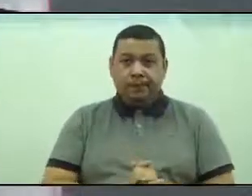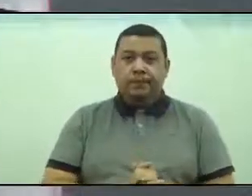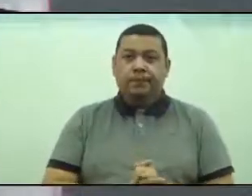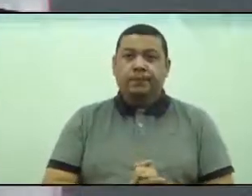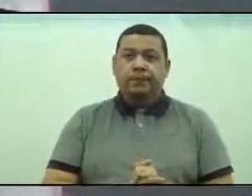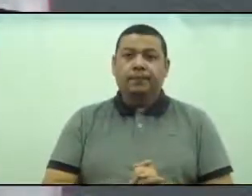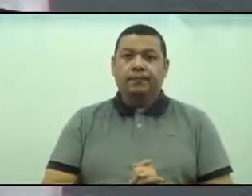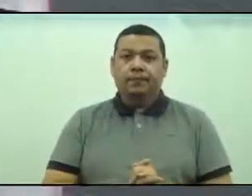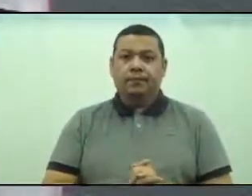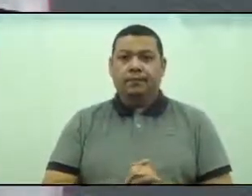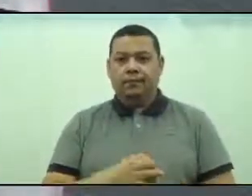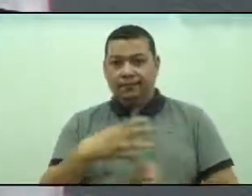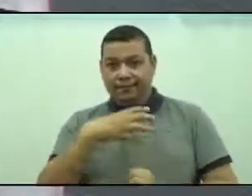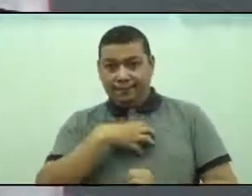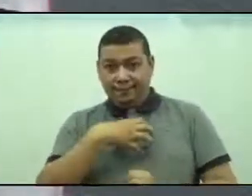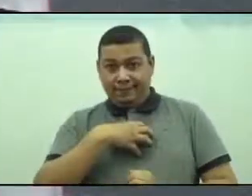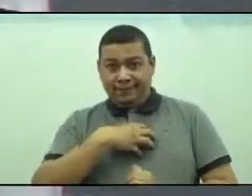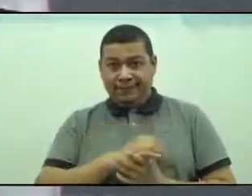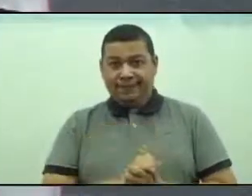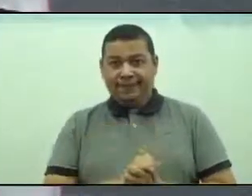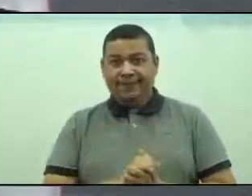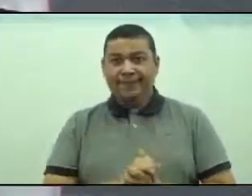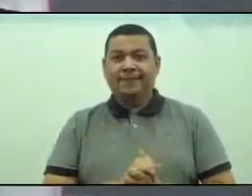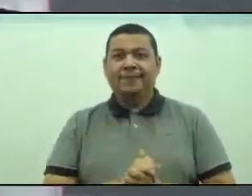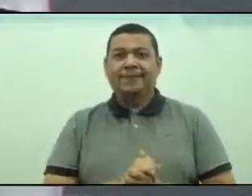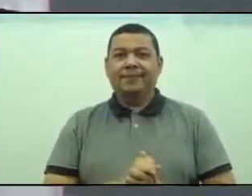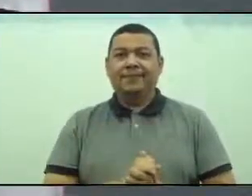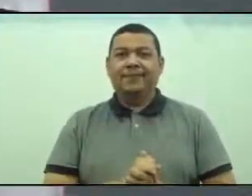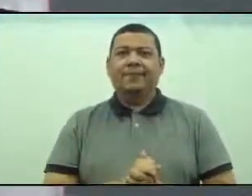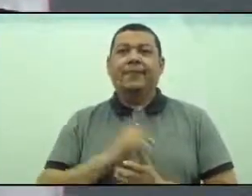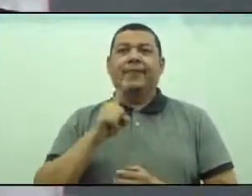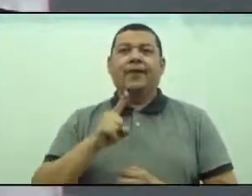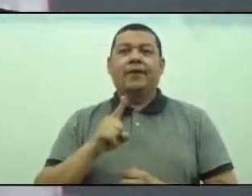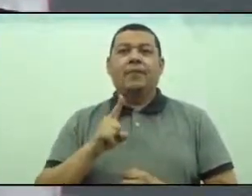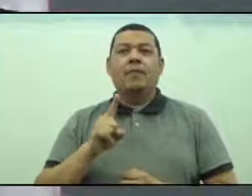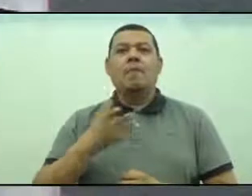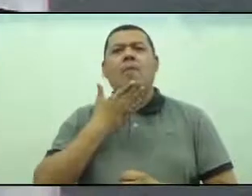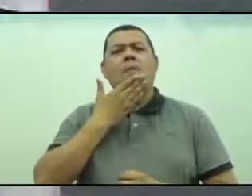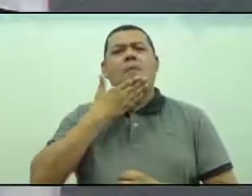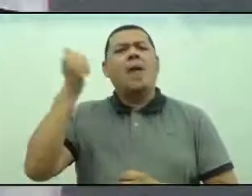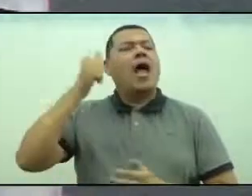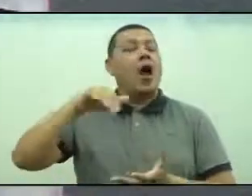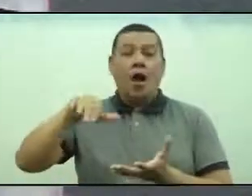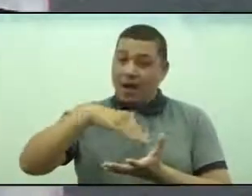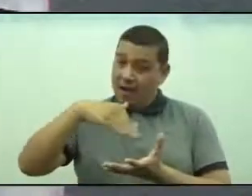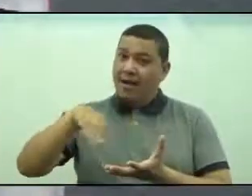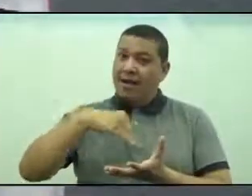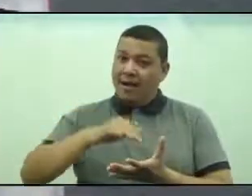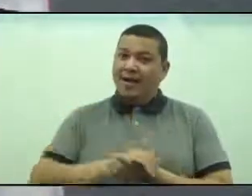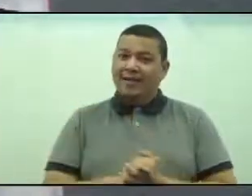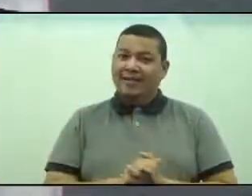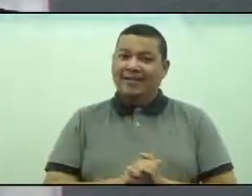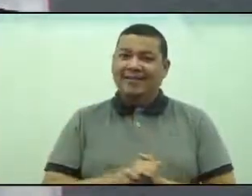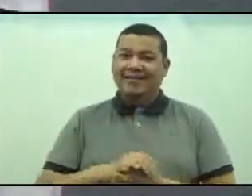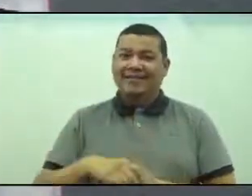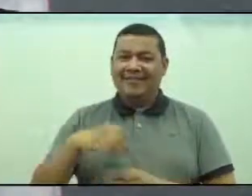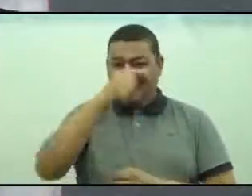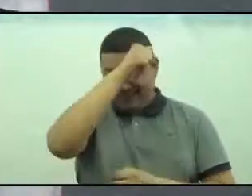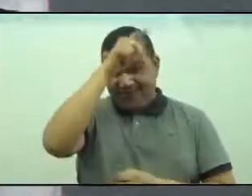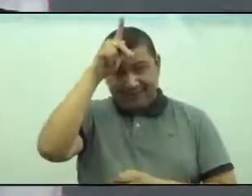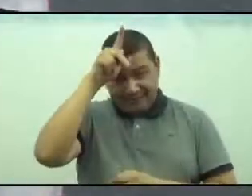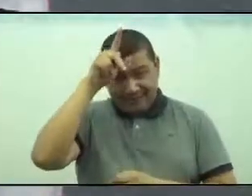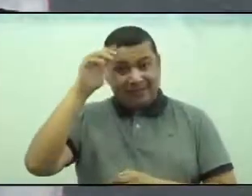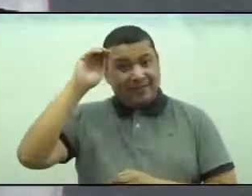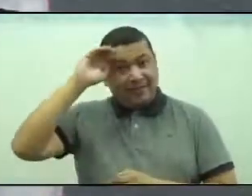Vejo eu que é um dos melhores secretários da gestão do prefeito Adailton